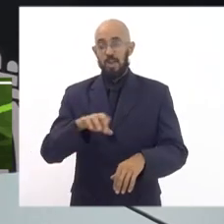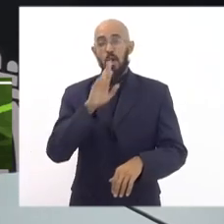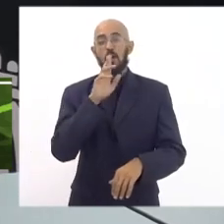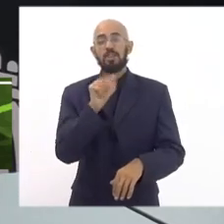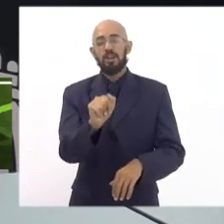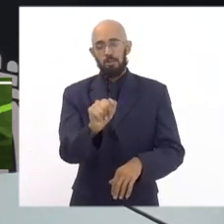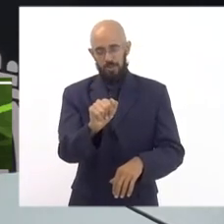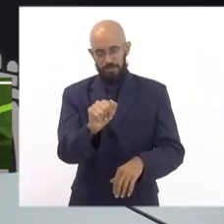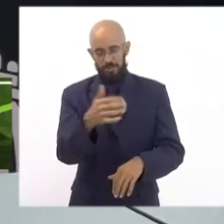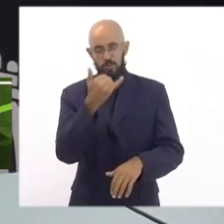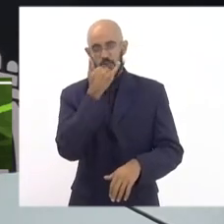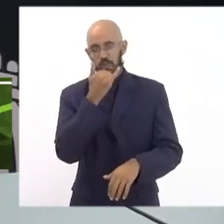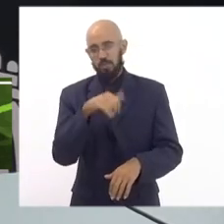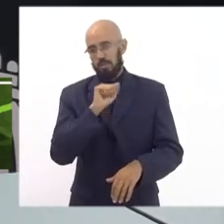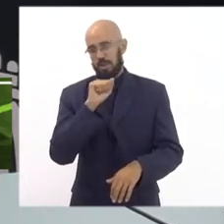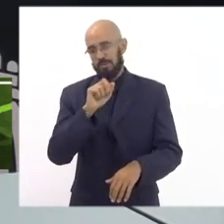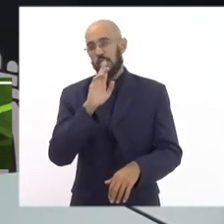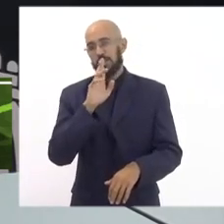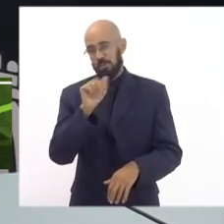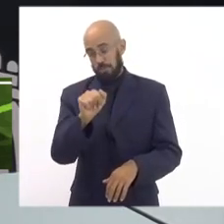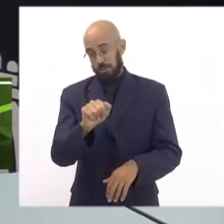Amorim,